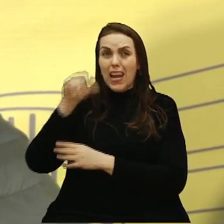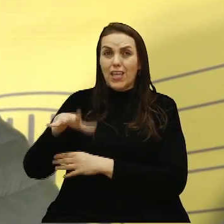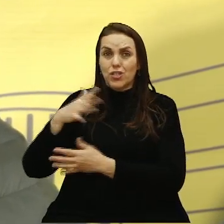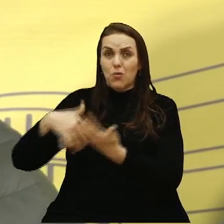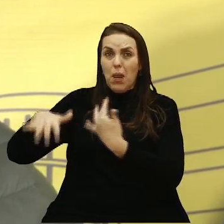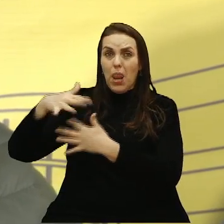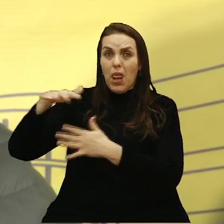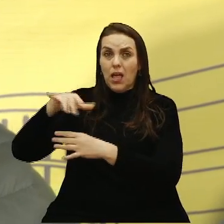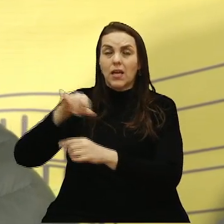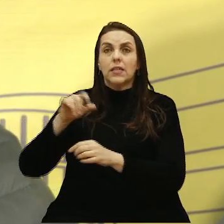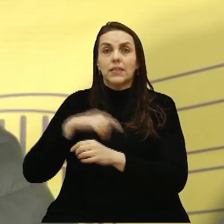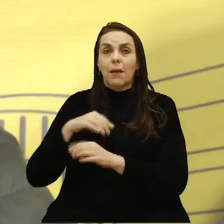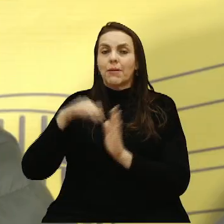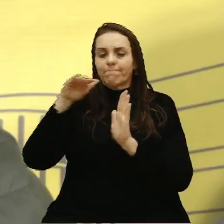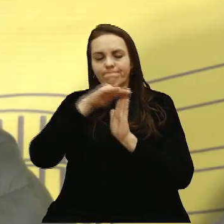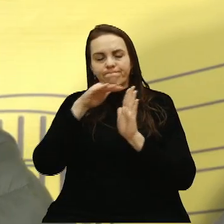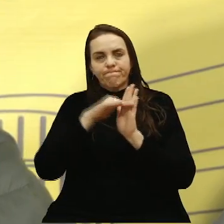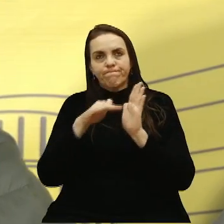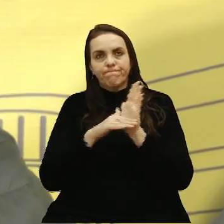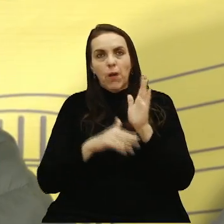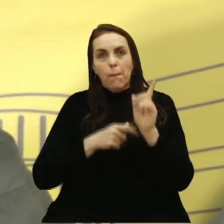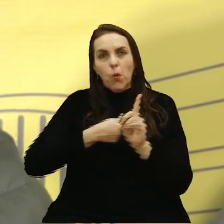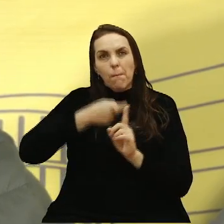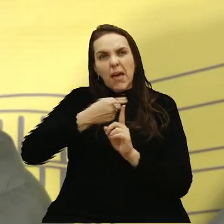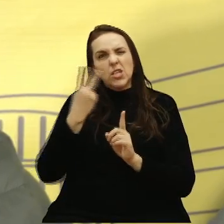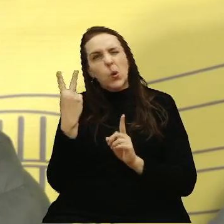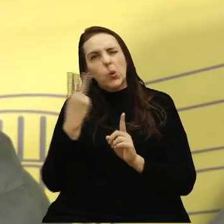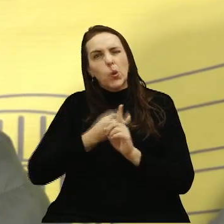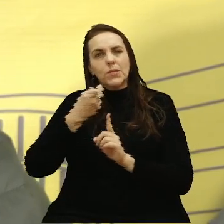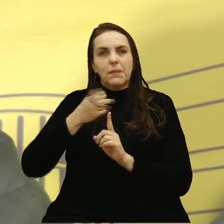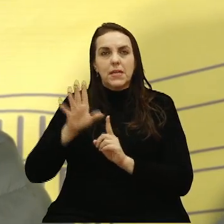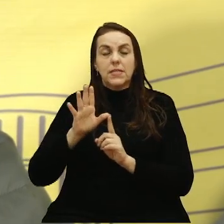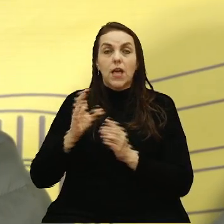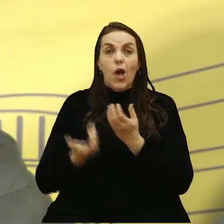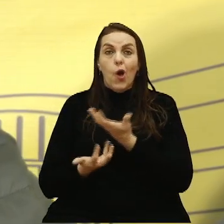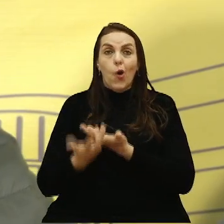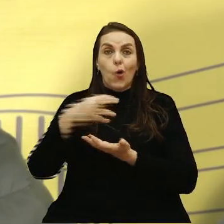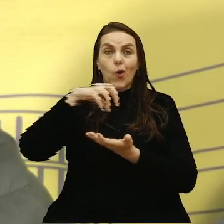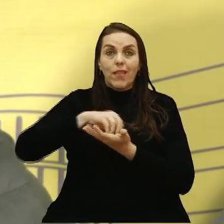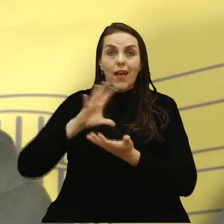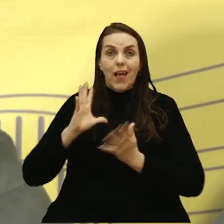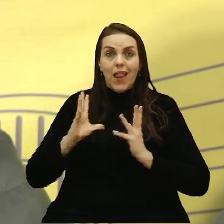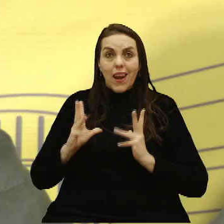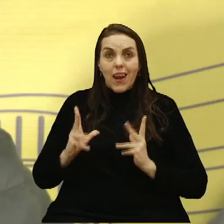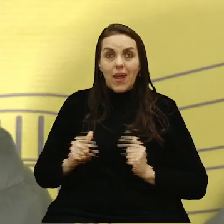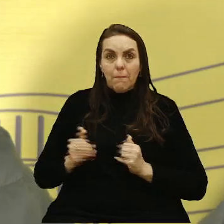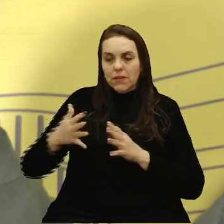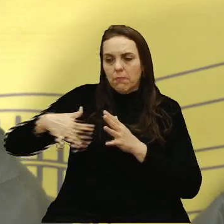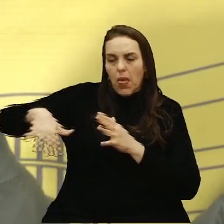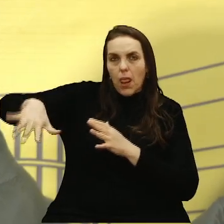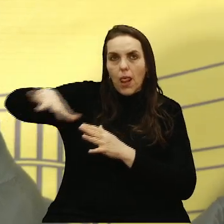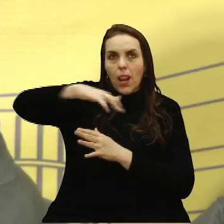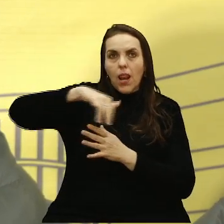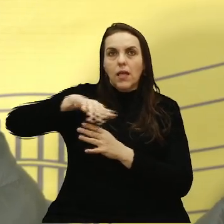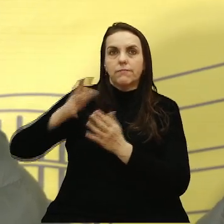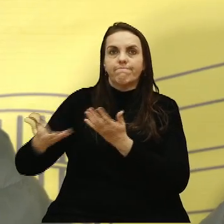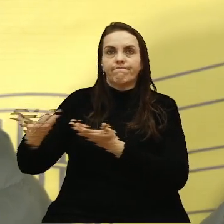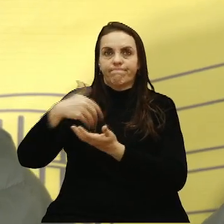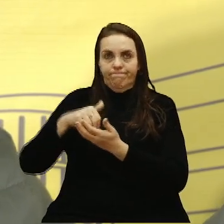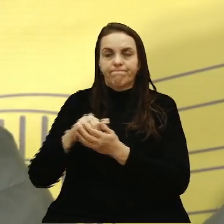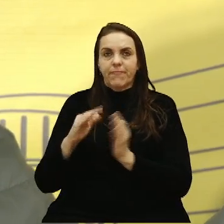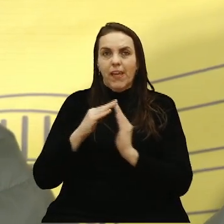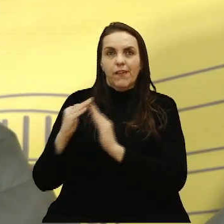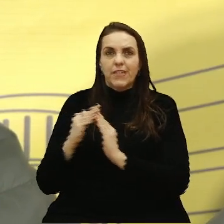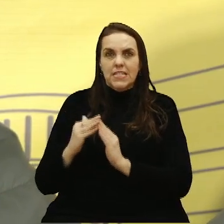cronograma mensal, bimestral, por parte da Codeca para fazer a limpeza da área pública ali adjacente, né, que se avizinha do